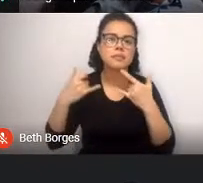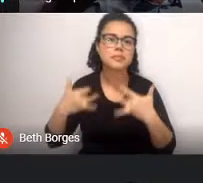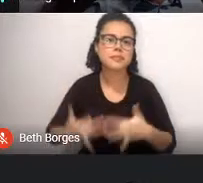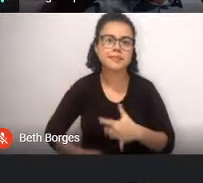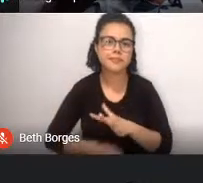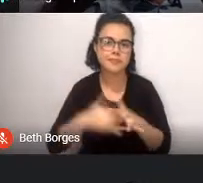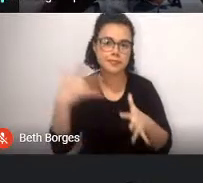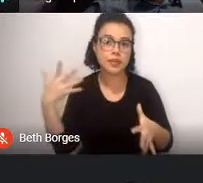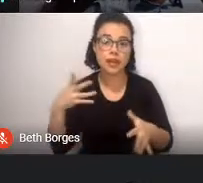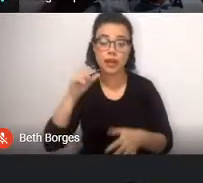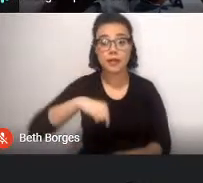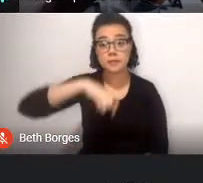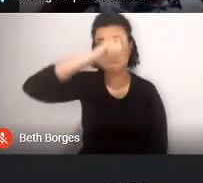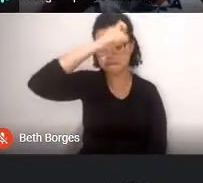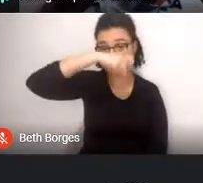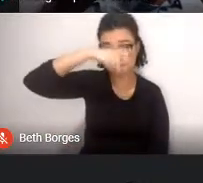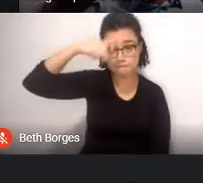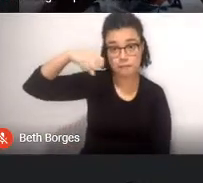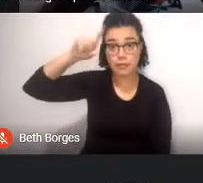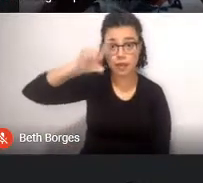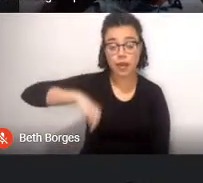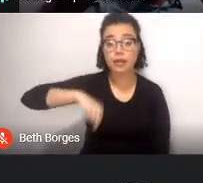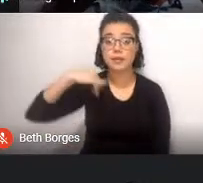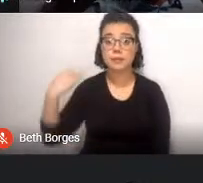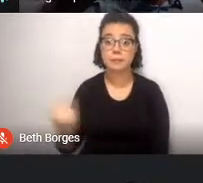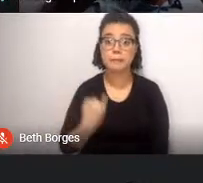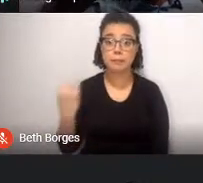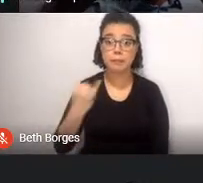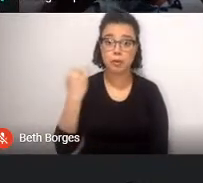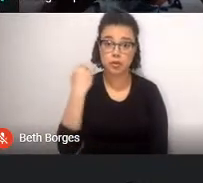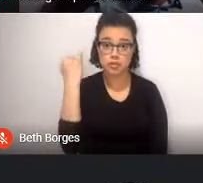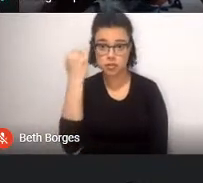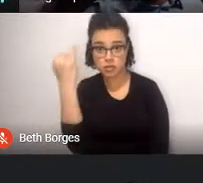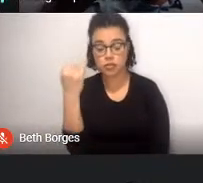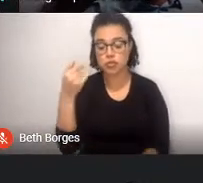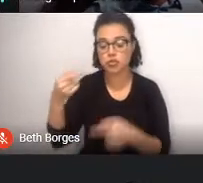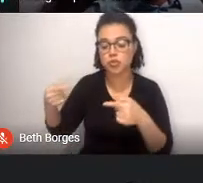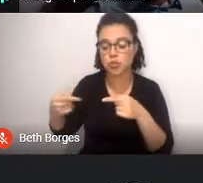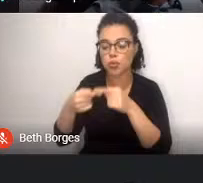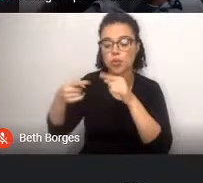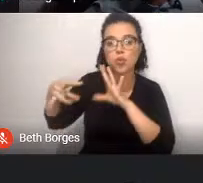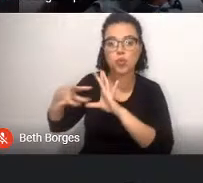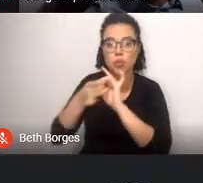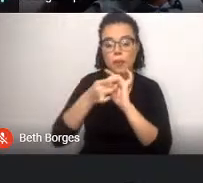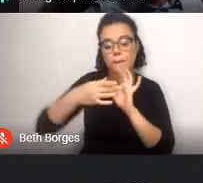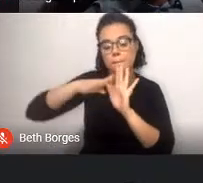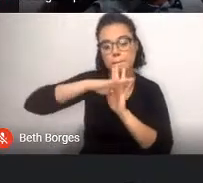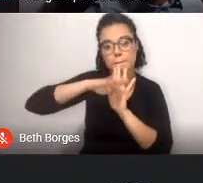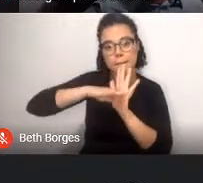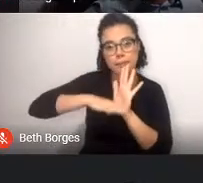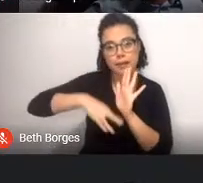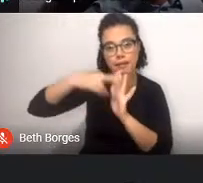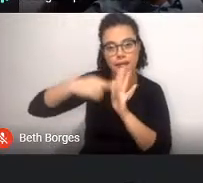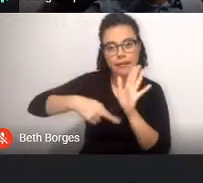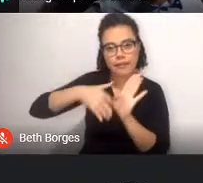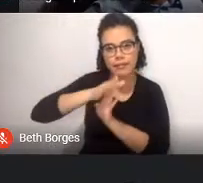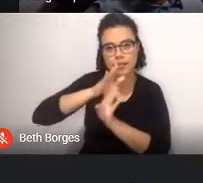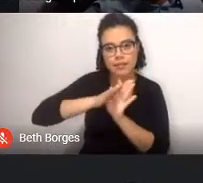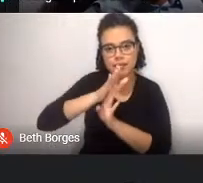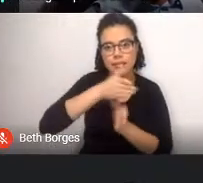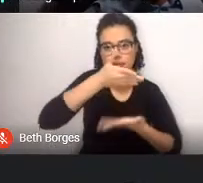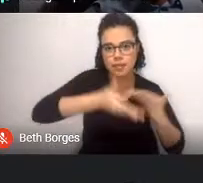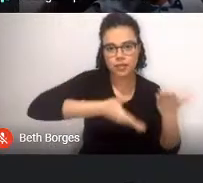Na potencialização desse protocolo que eu patenteei, né, que eu utilizo hoje, tá? Que